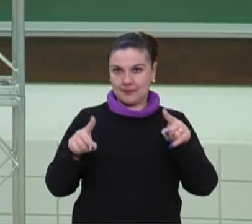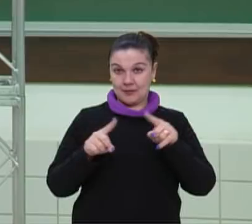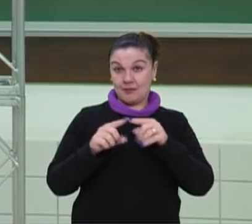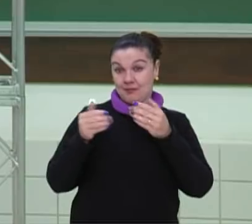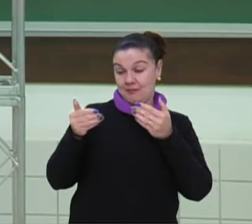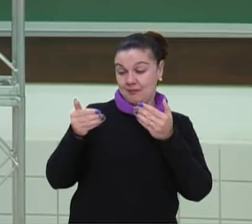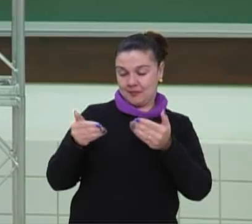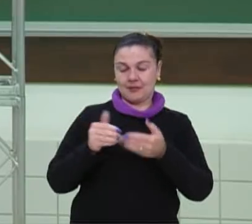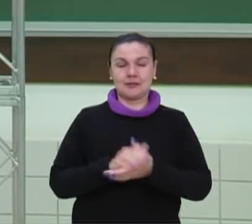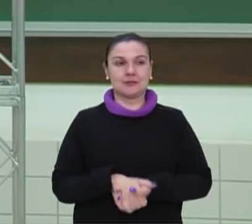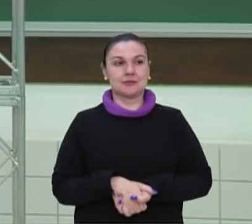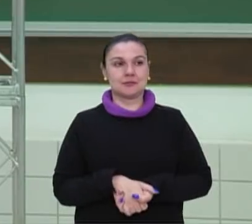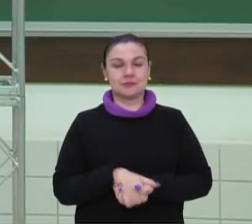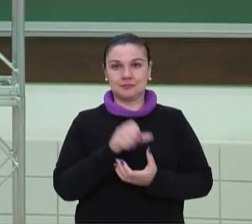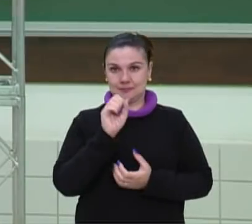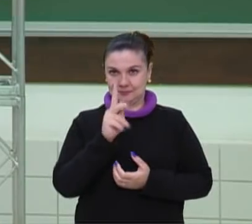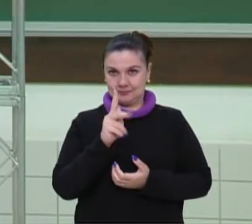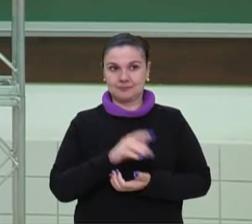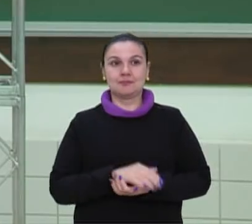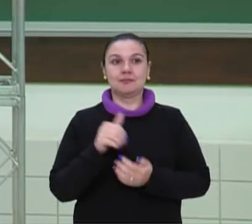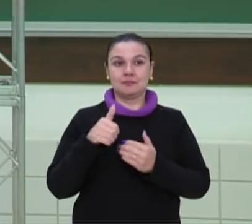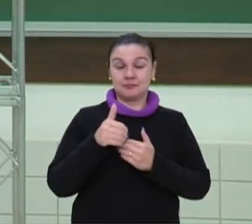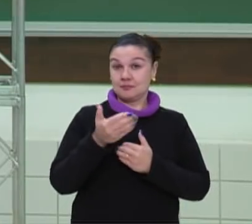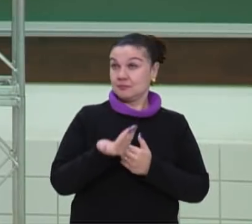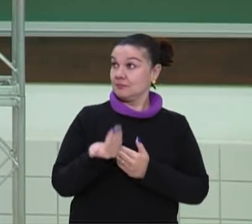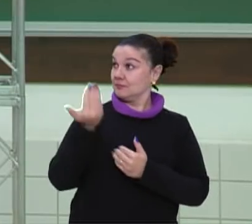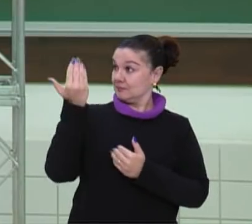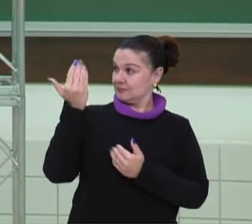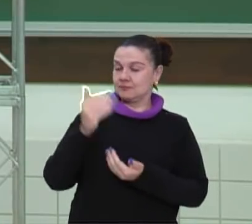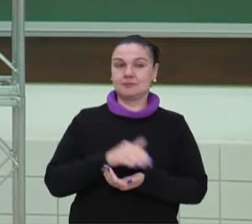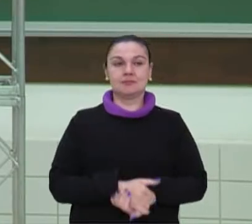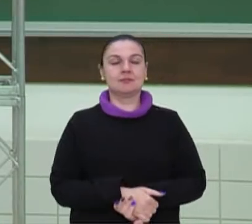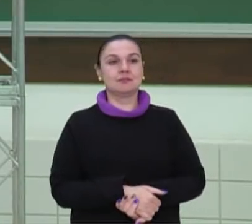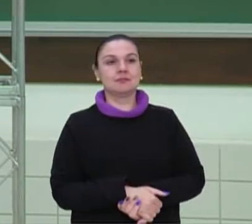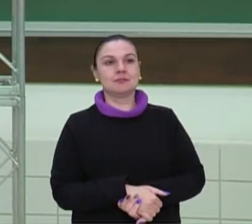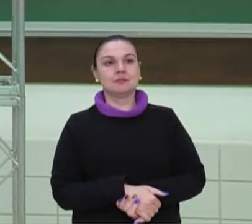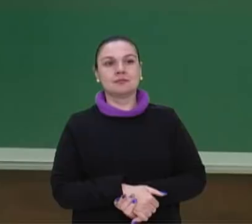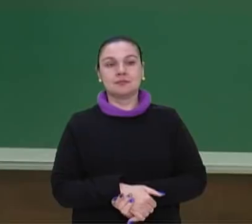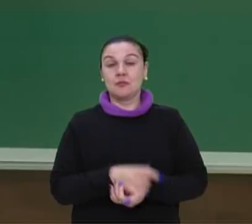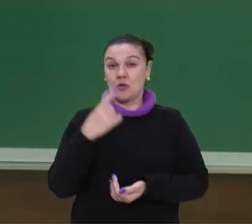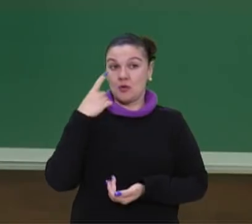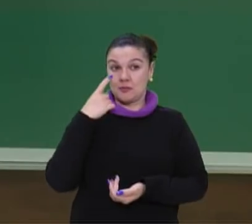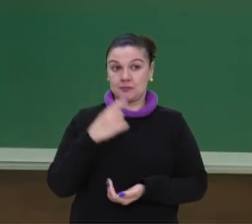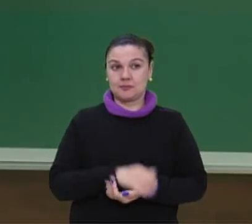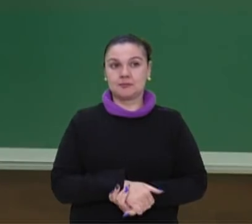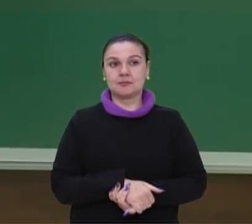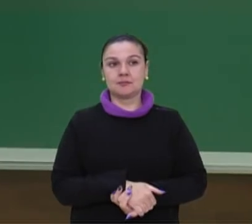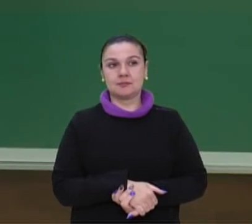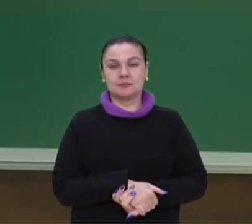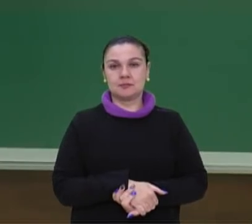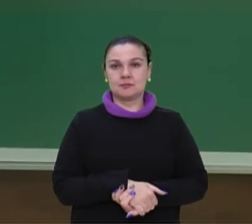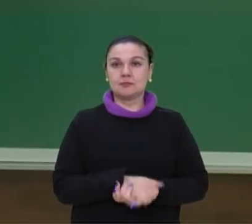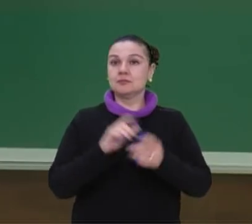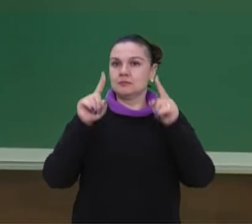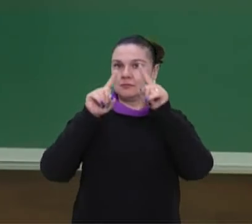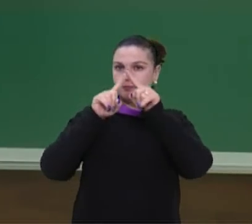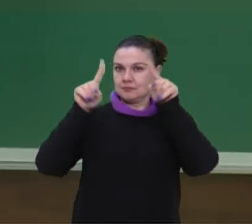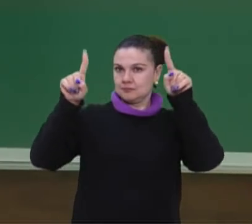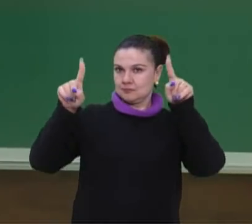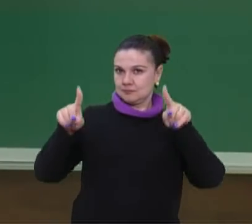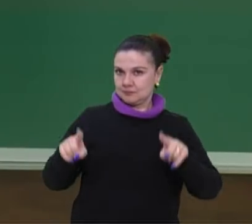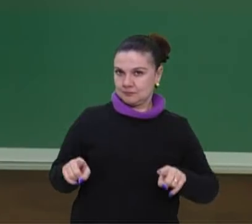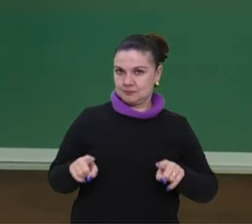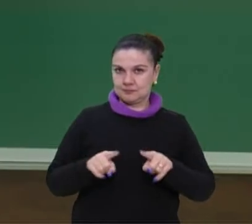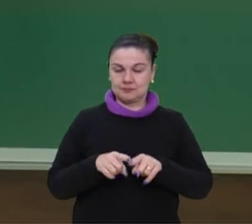caso, nós estamos falando do quadrilátero. Então, aqui, vamos ver o exemplo concreto. Aqui nós temos um